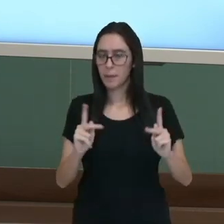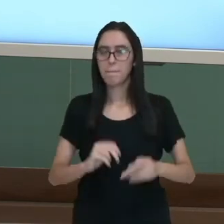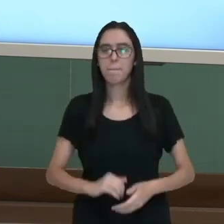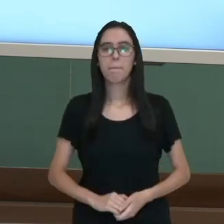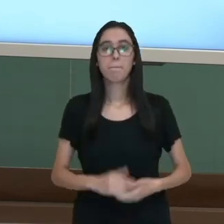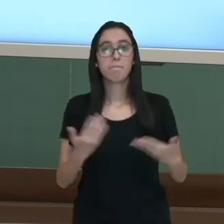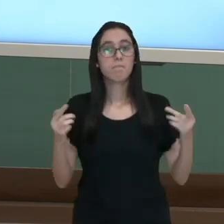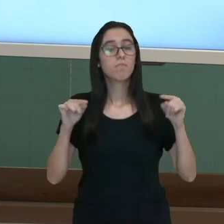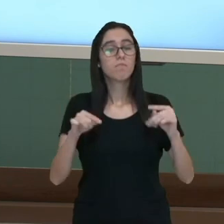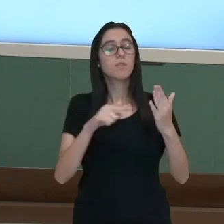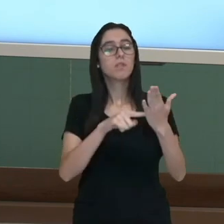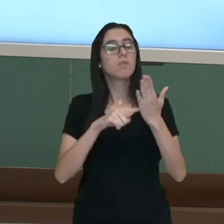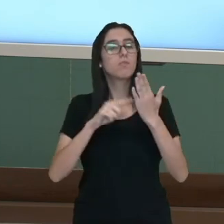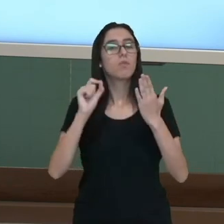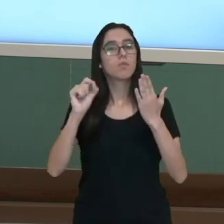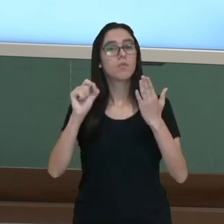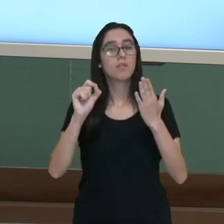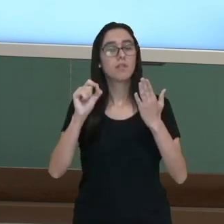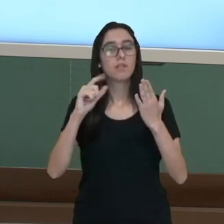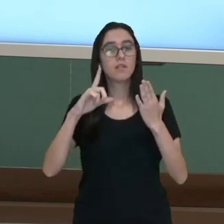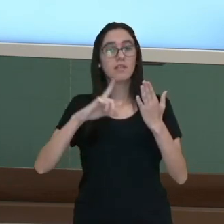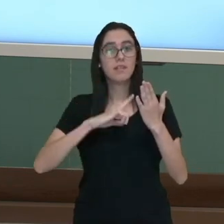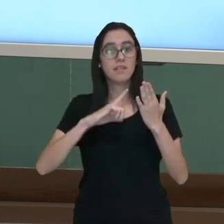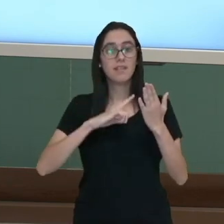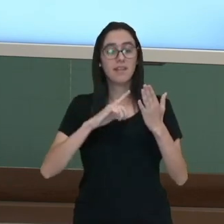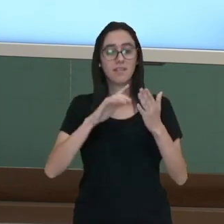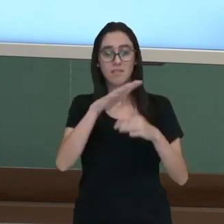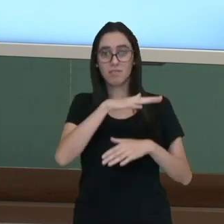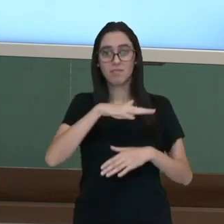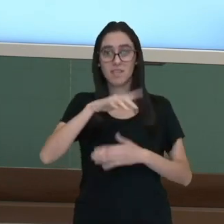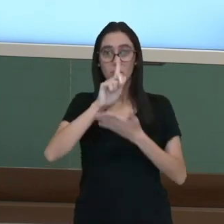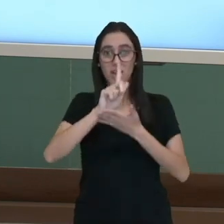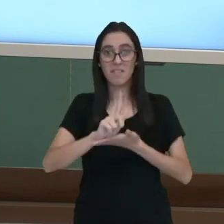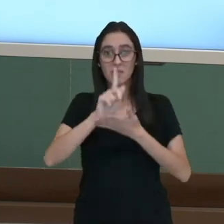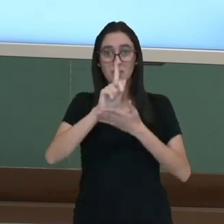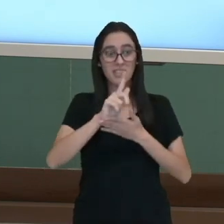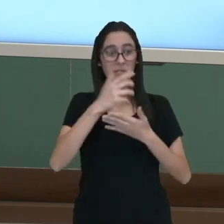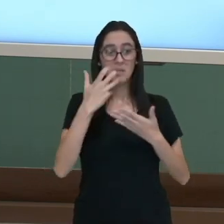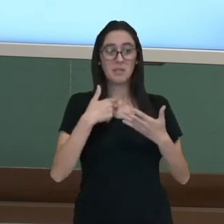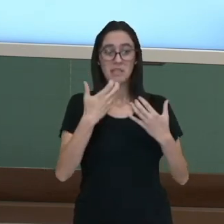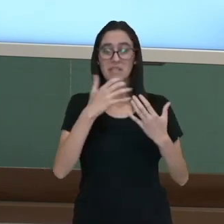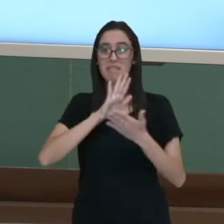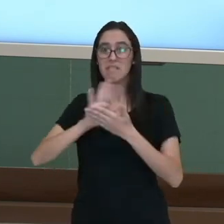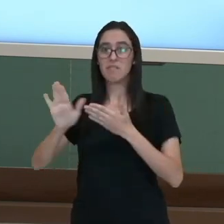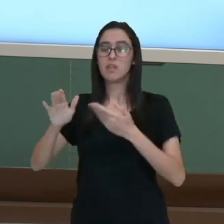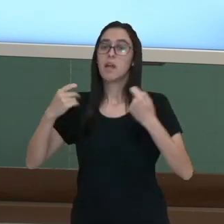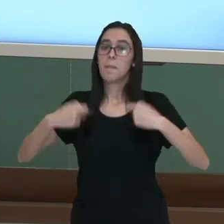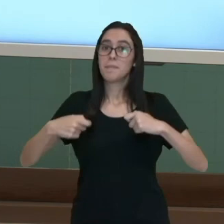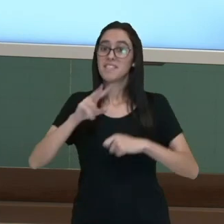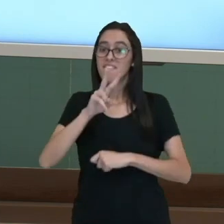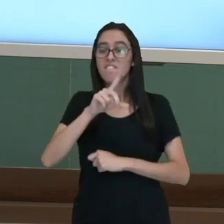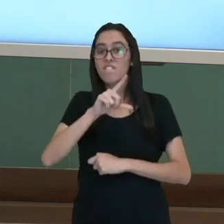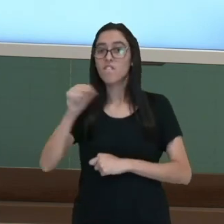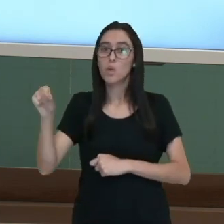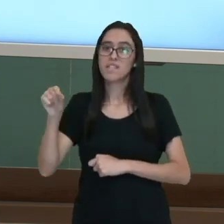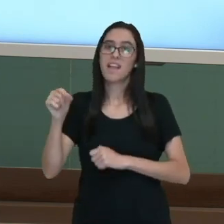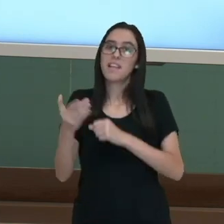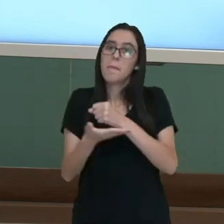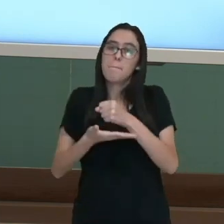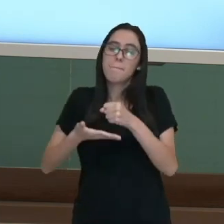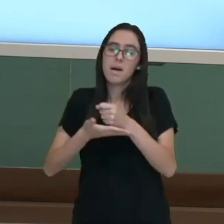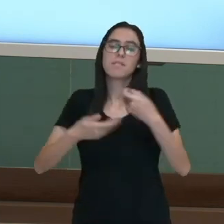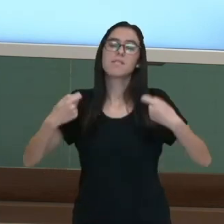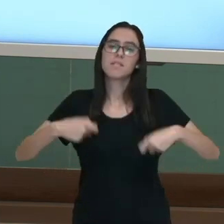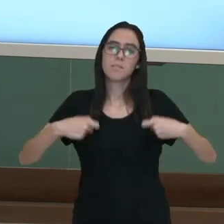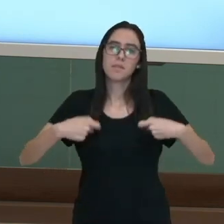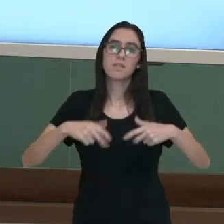Então, isso mostra que para poder escapar do campo gravitacional, nós precisamos de uma velocidade mínima. E isso explica a